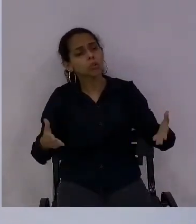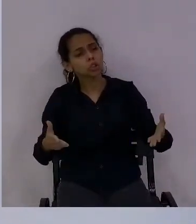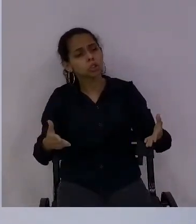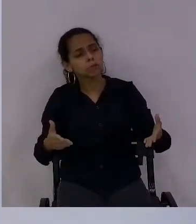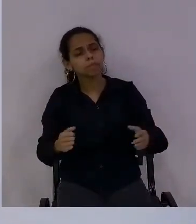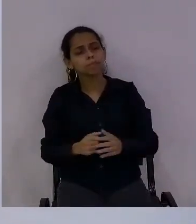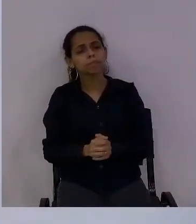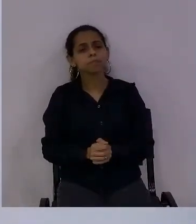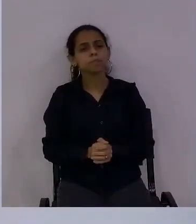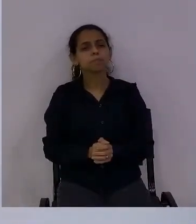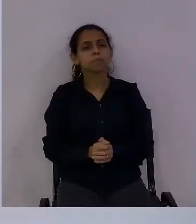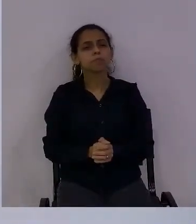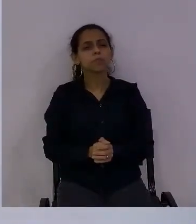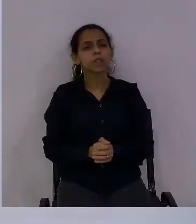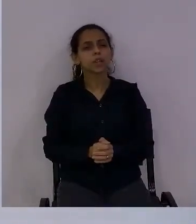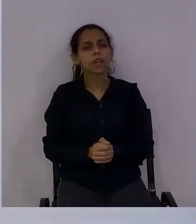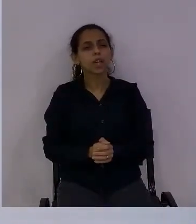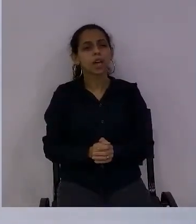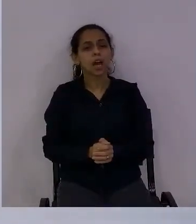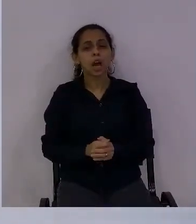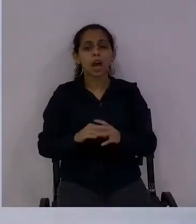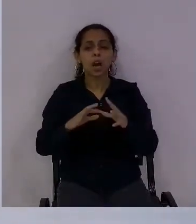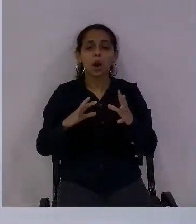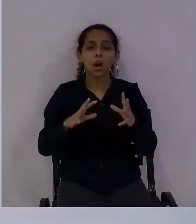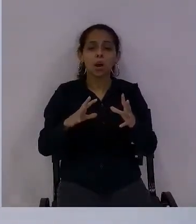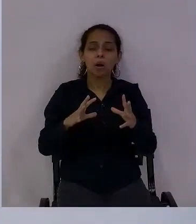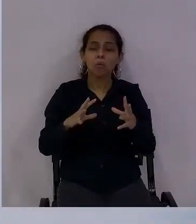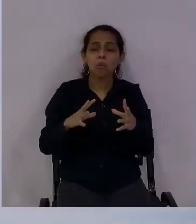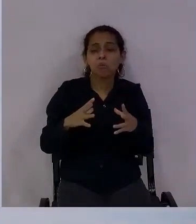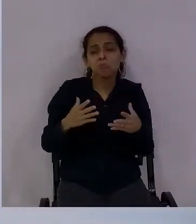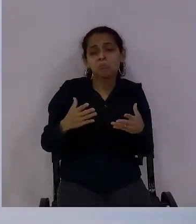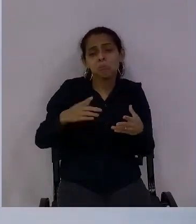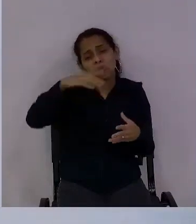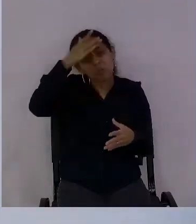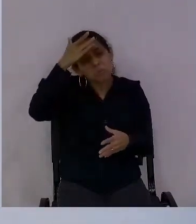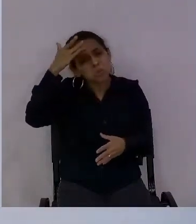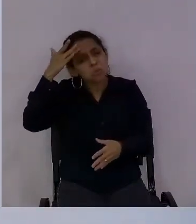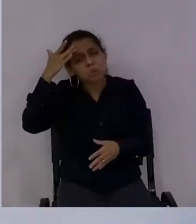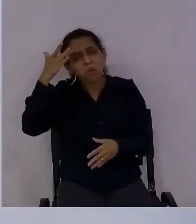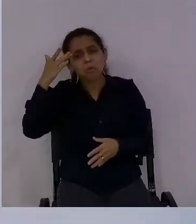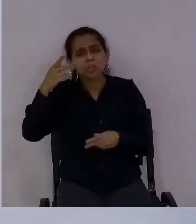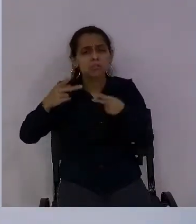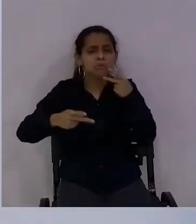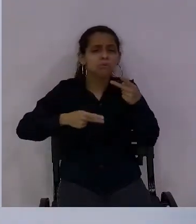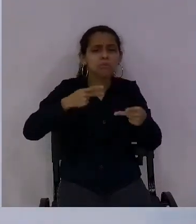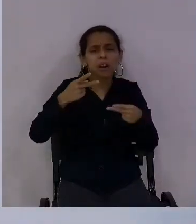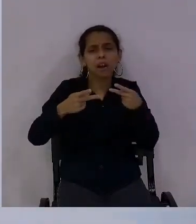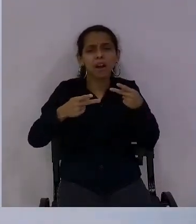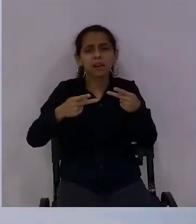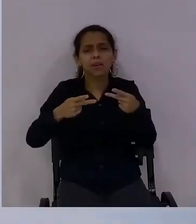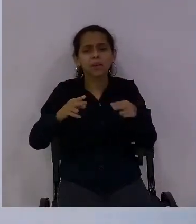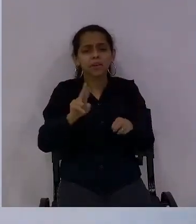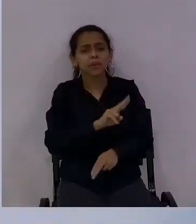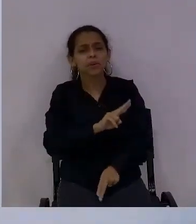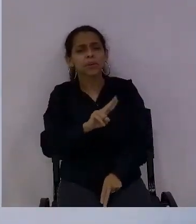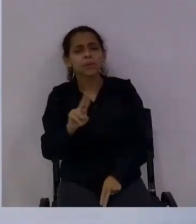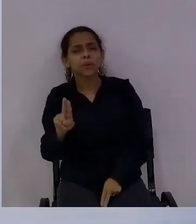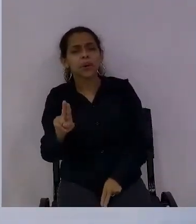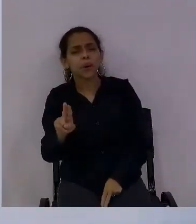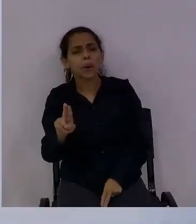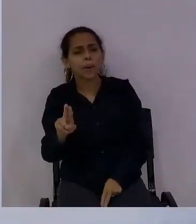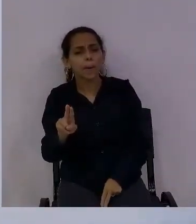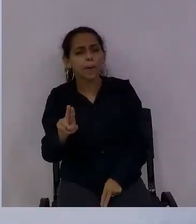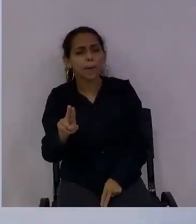uma parcela de crentes desocupados, uma briga para dizer que a única forma certa de se referir a Jesus é